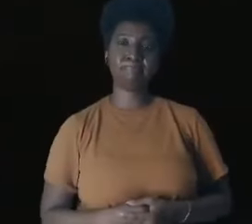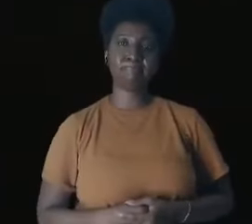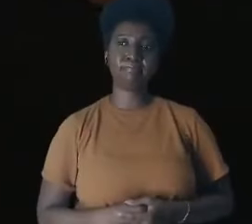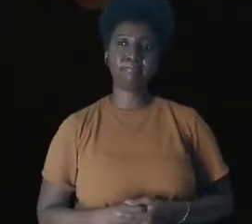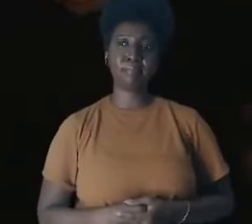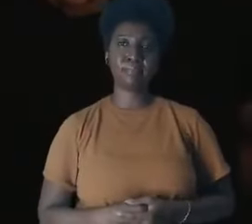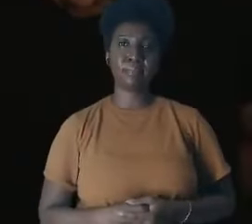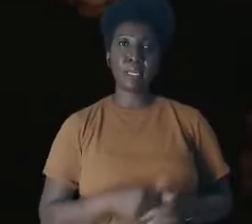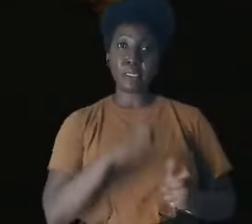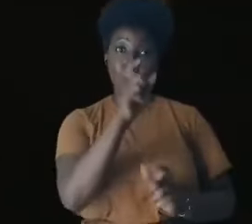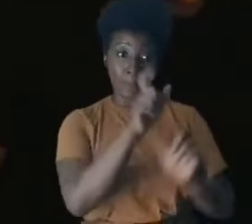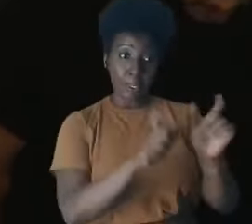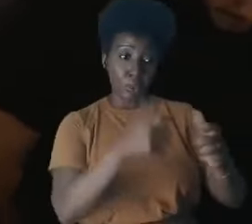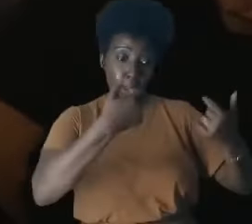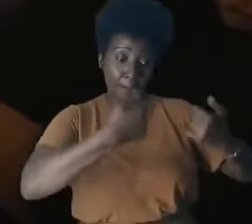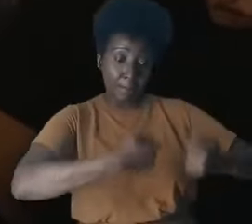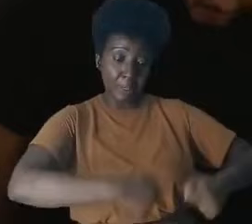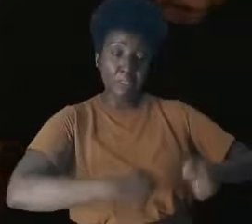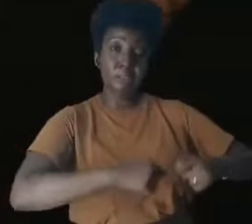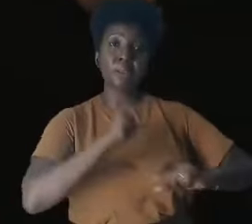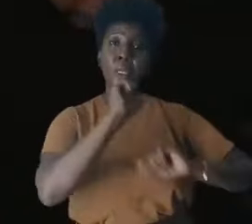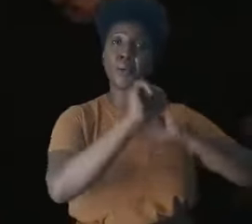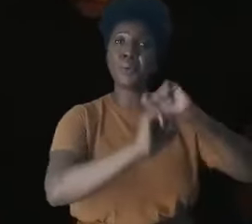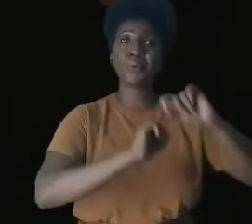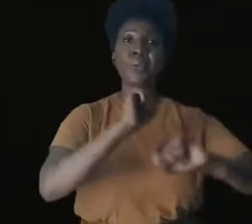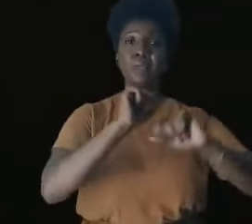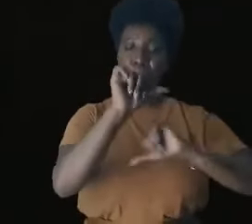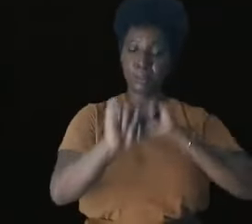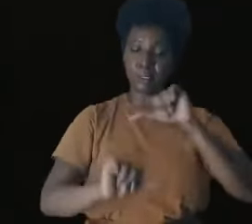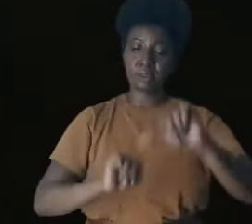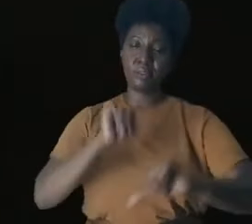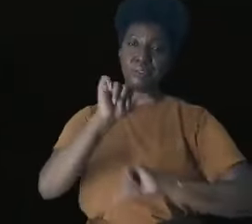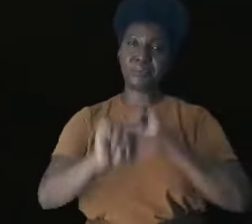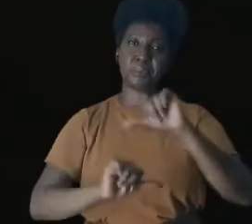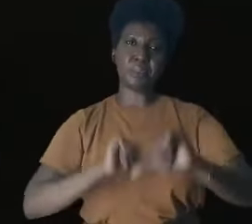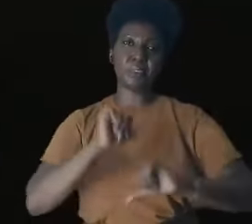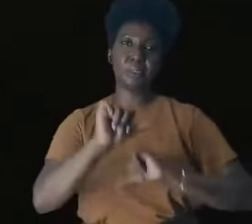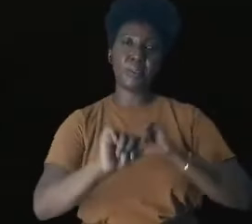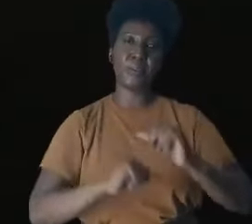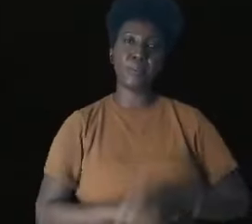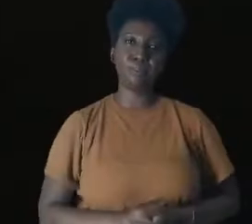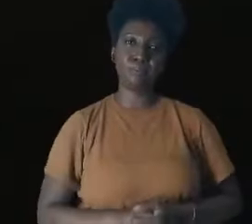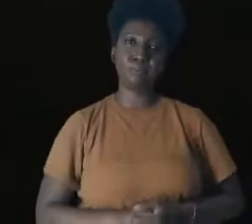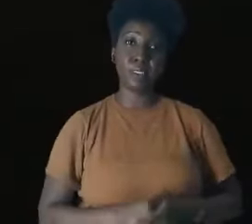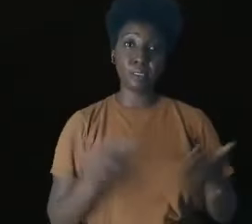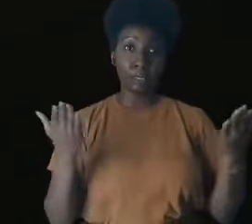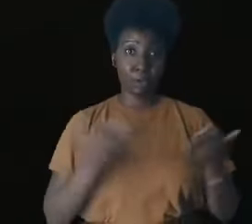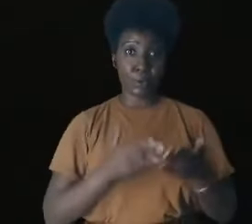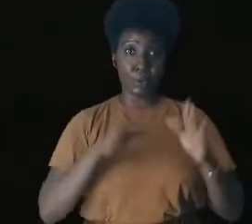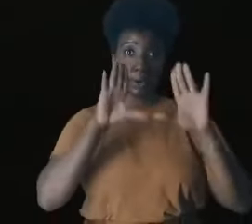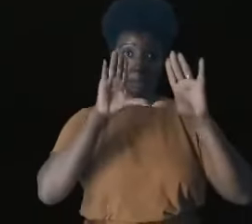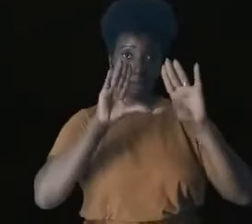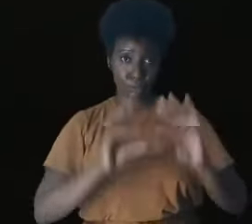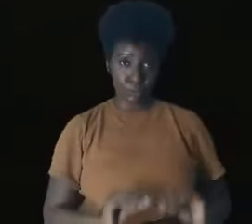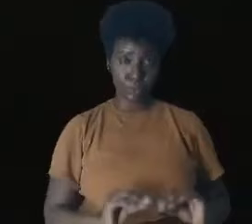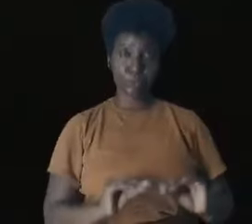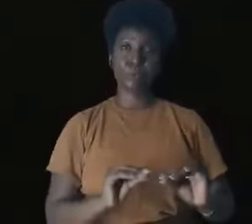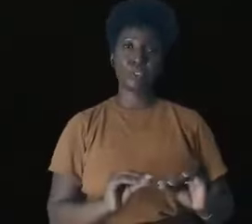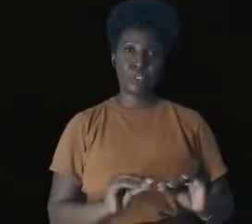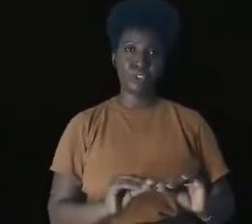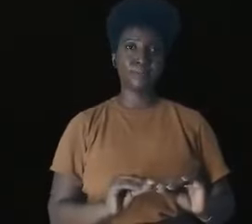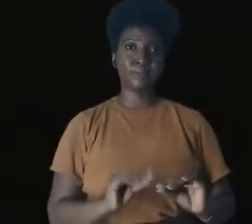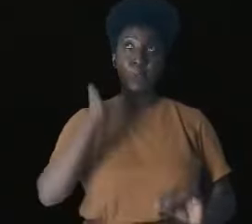São pessoas que estão precisando de um renascimento. E se nessa noite